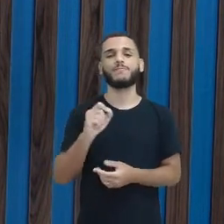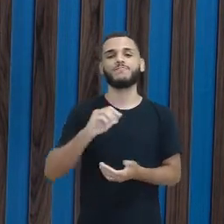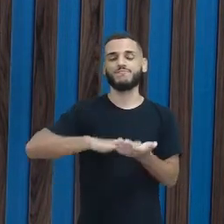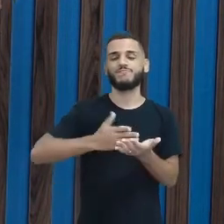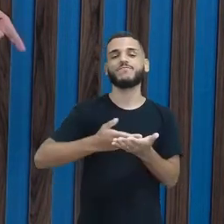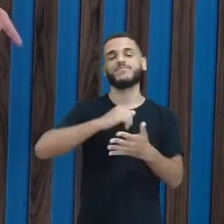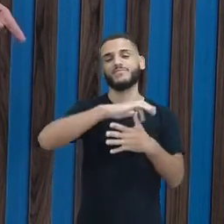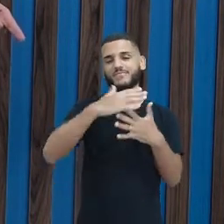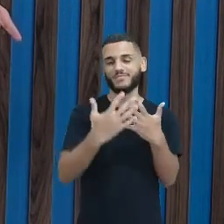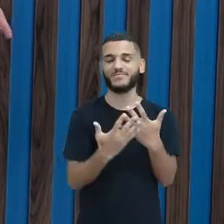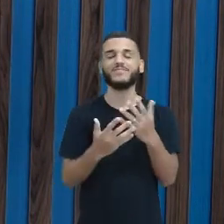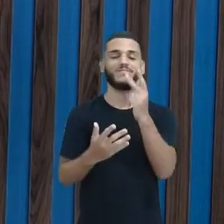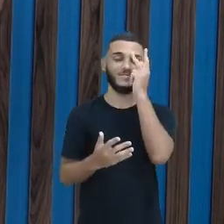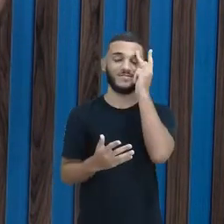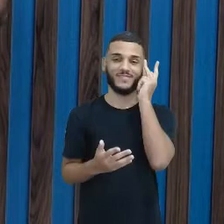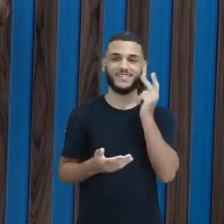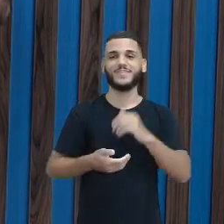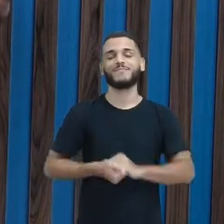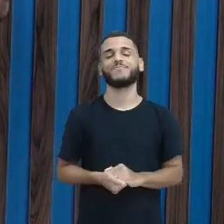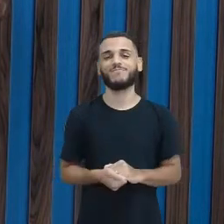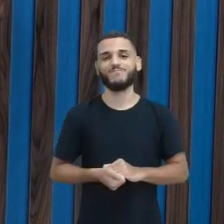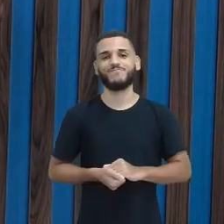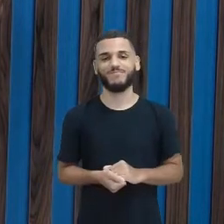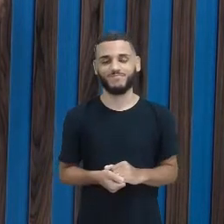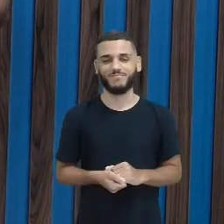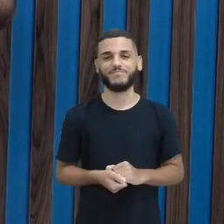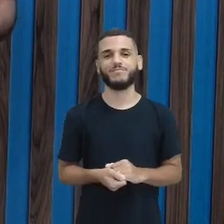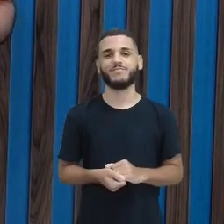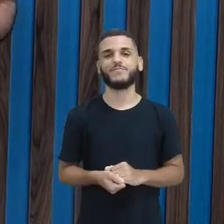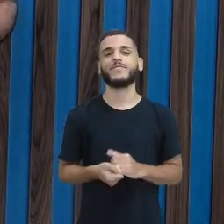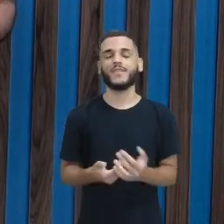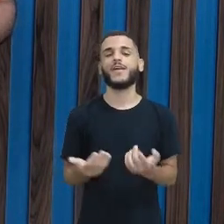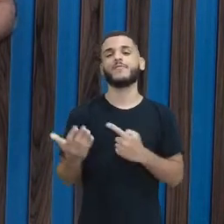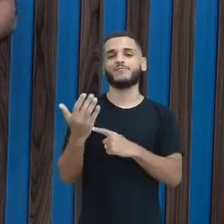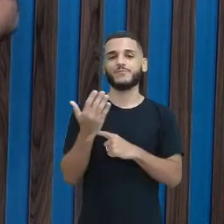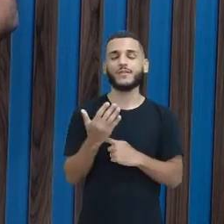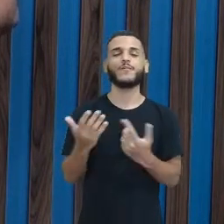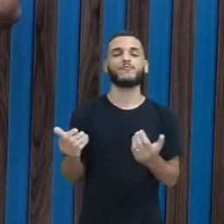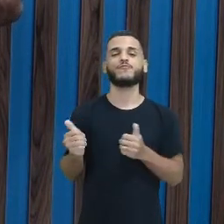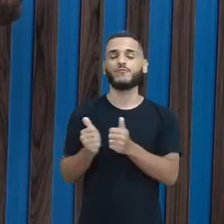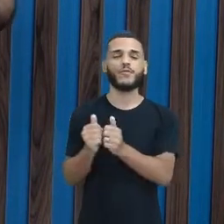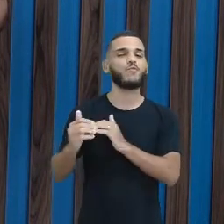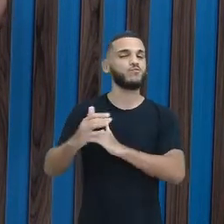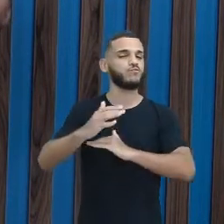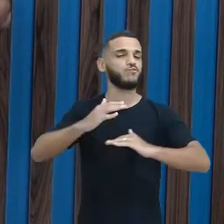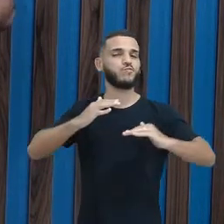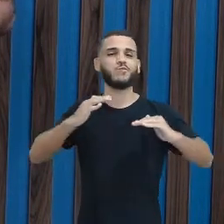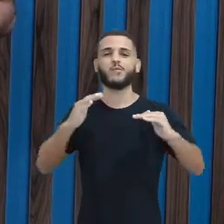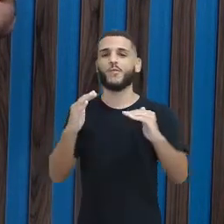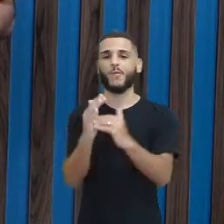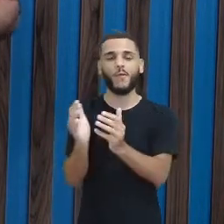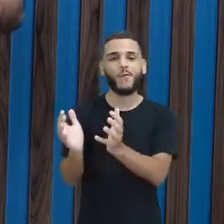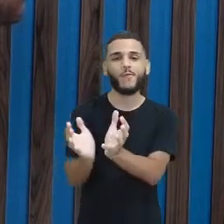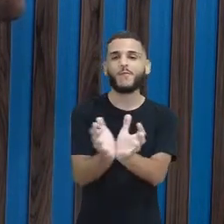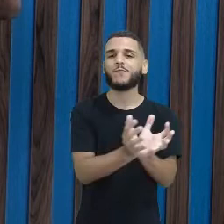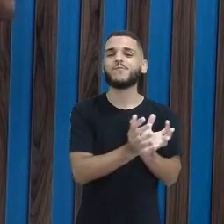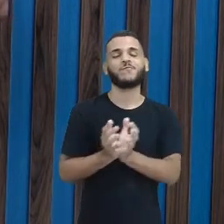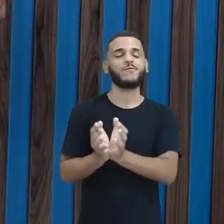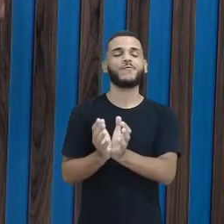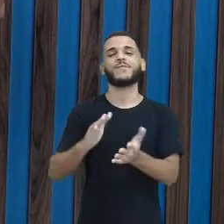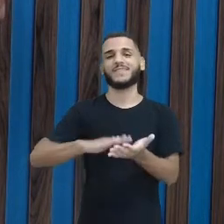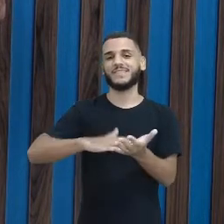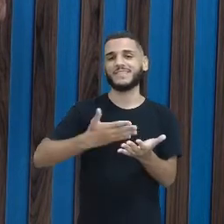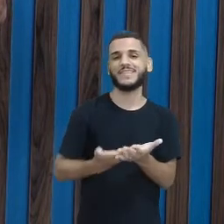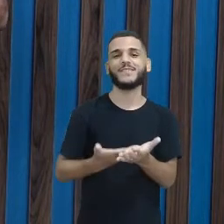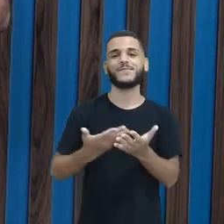está aqui no cantinho, nosso intérprete de Libras, que nos ajuda junto com toda a equipe de intérpretes para que